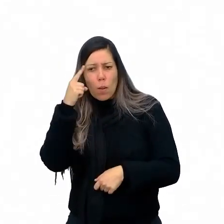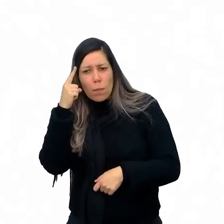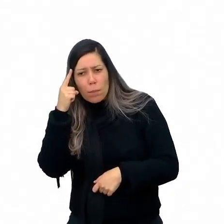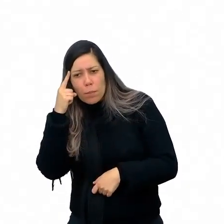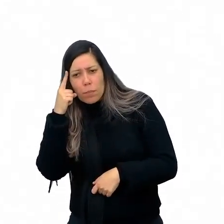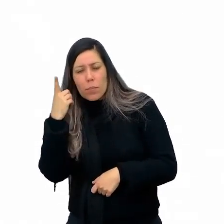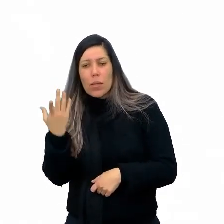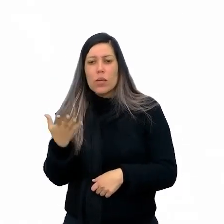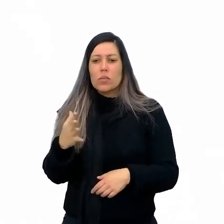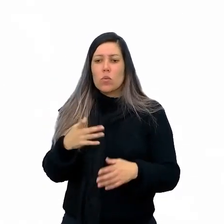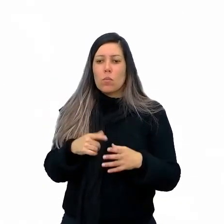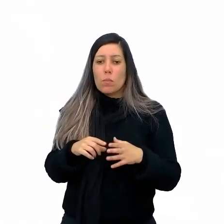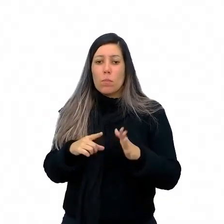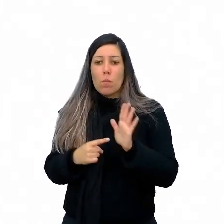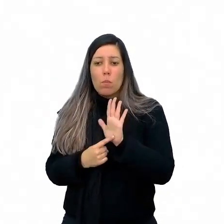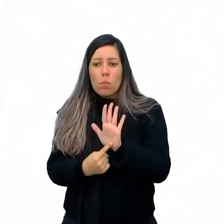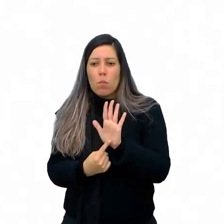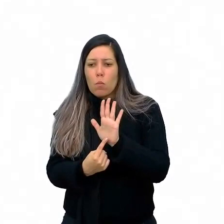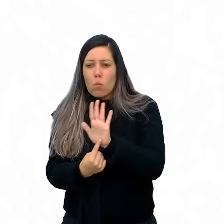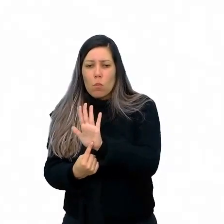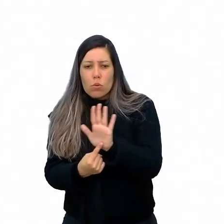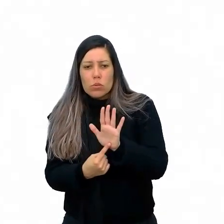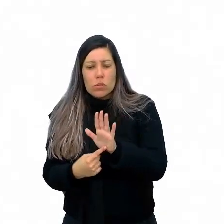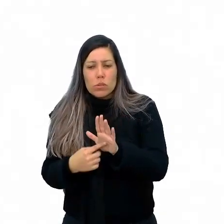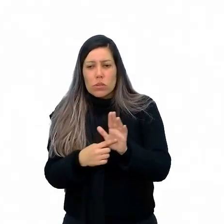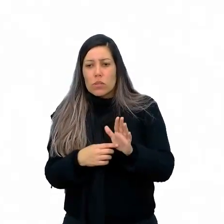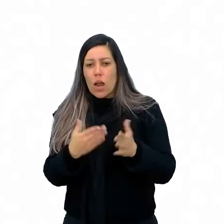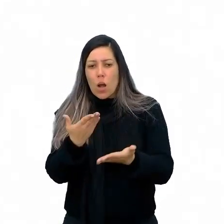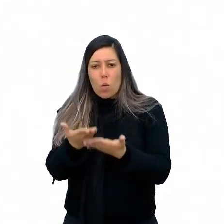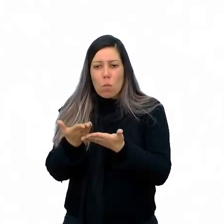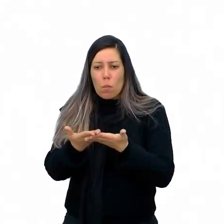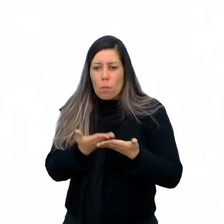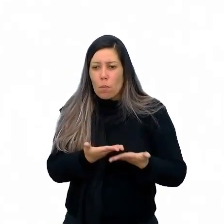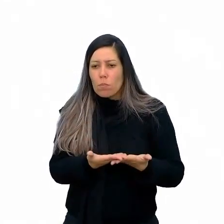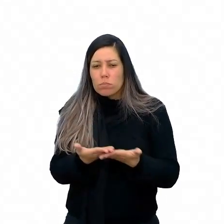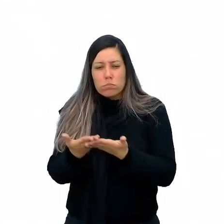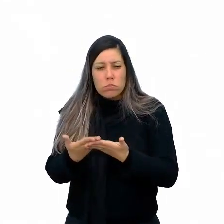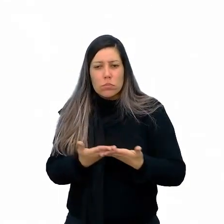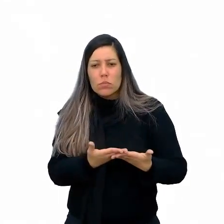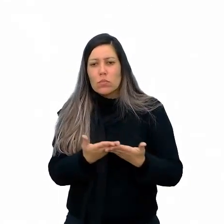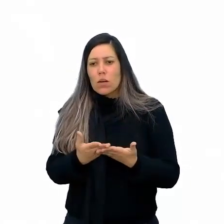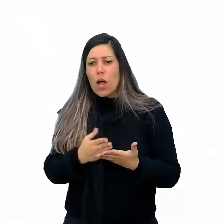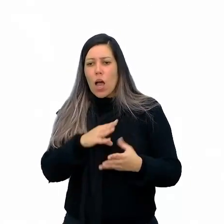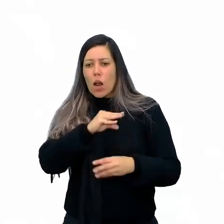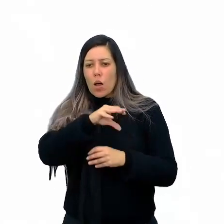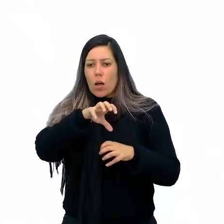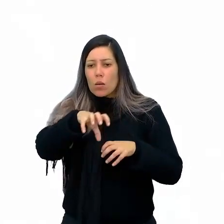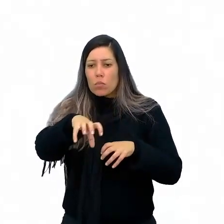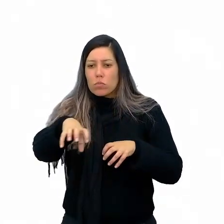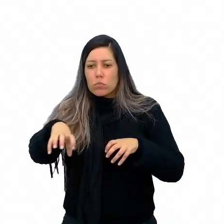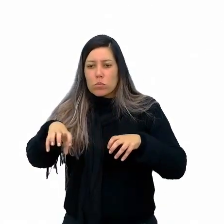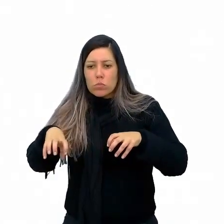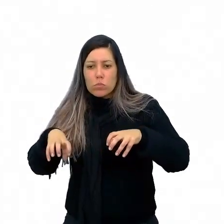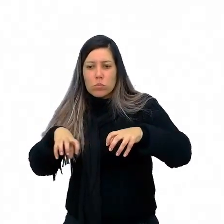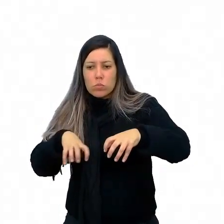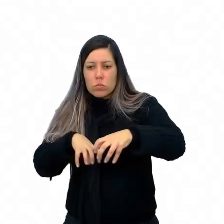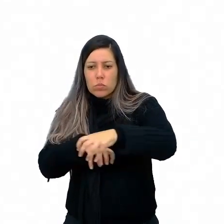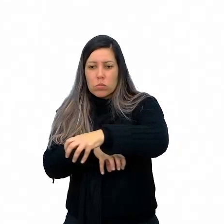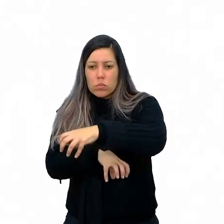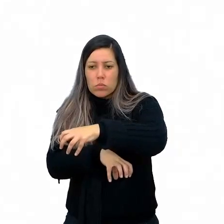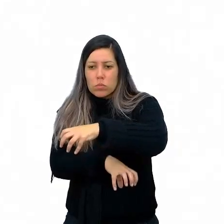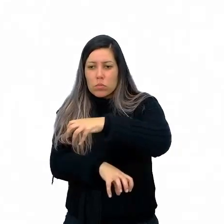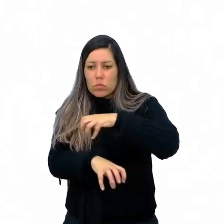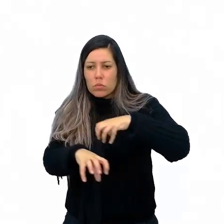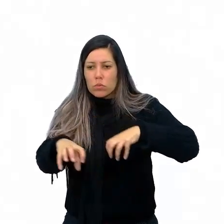aula expositiva, vamos trabalhar com grupos produtivos, rotação por estações, entre outras coisas que a gente